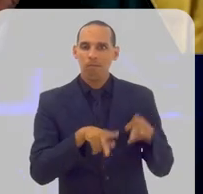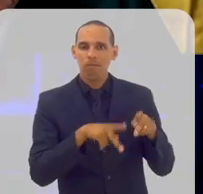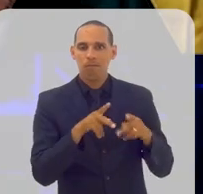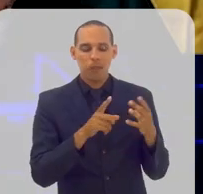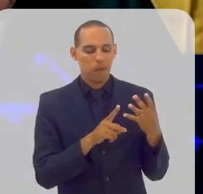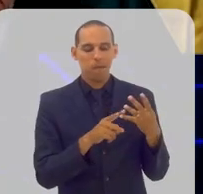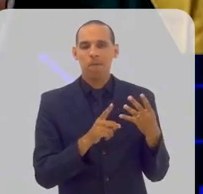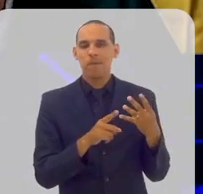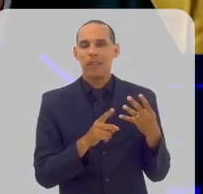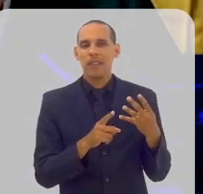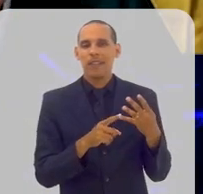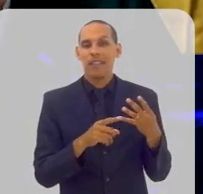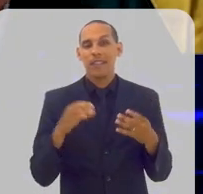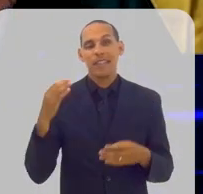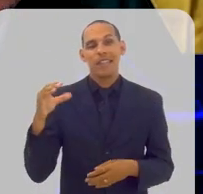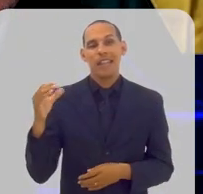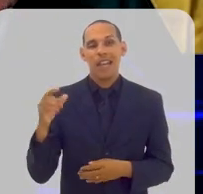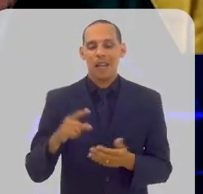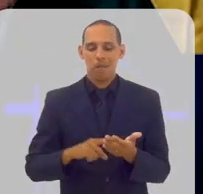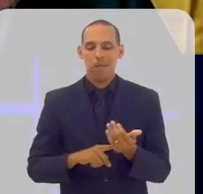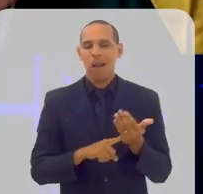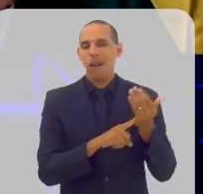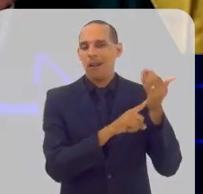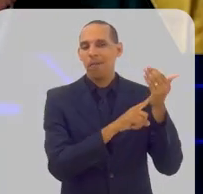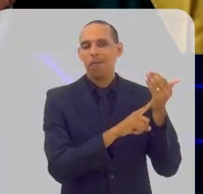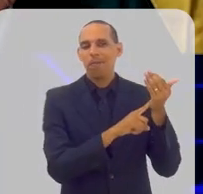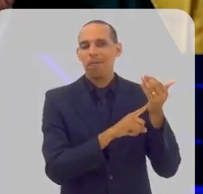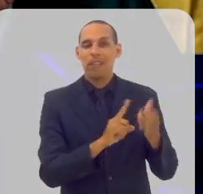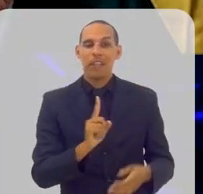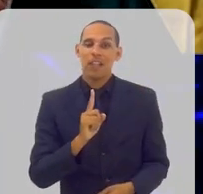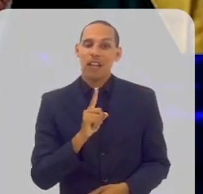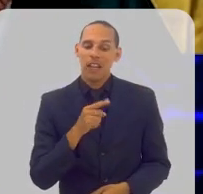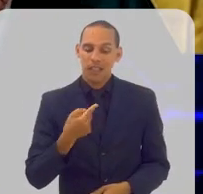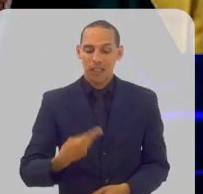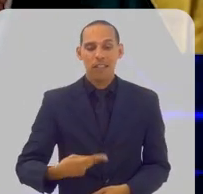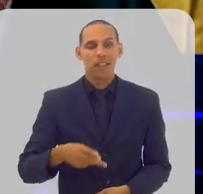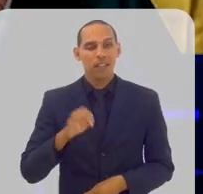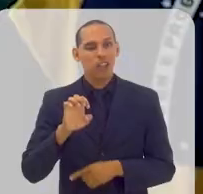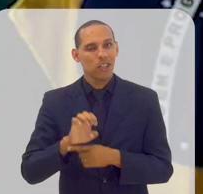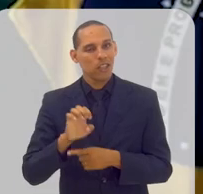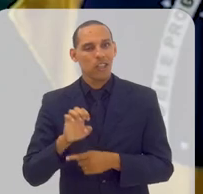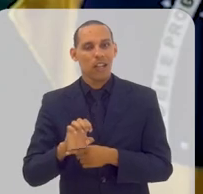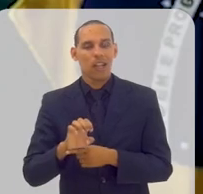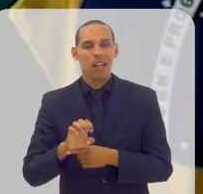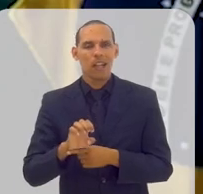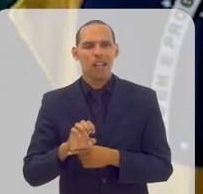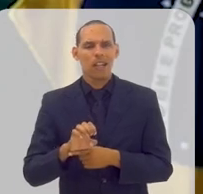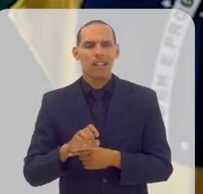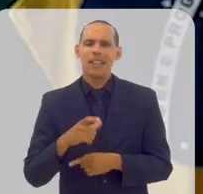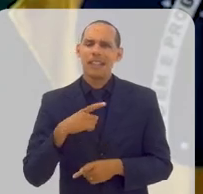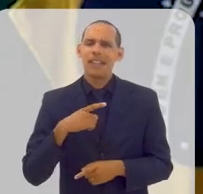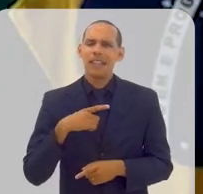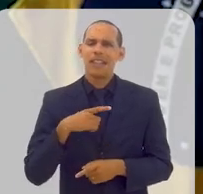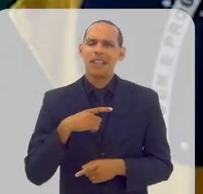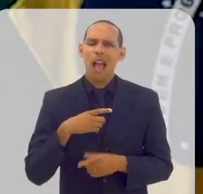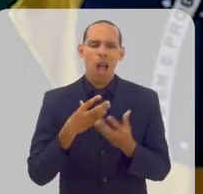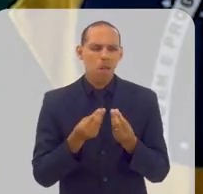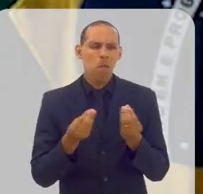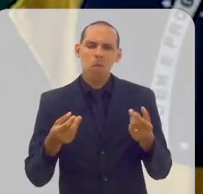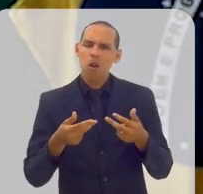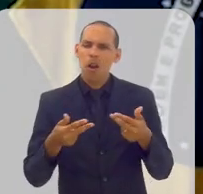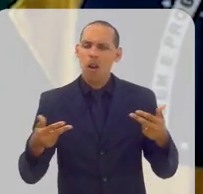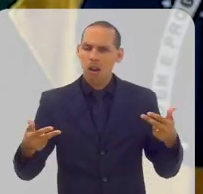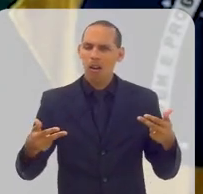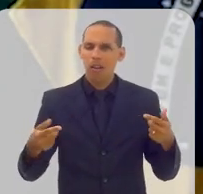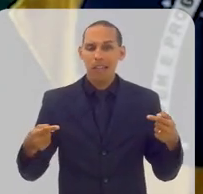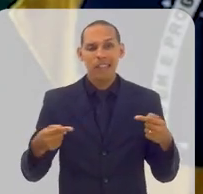em quarto, a ciência e tecnologia, na qual nosso Estado tem um imenso arcabouço